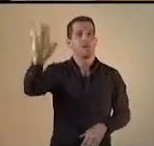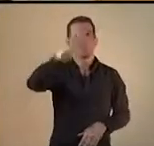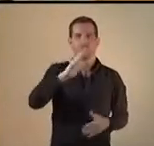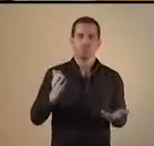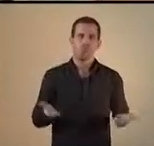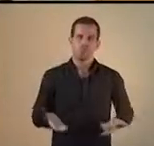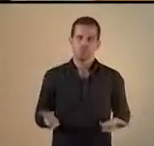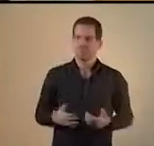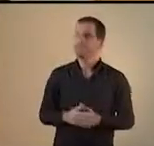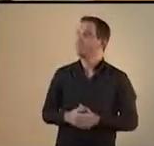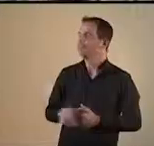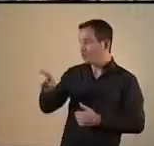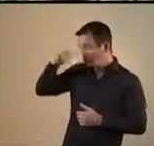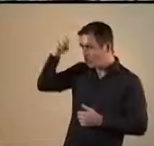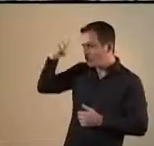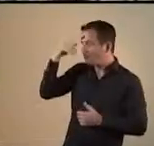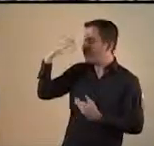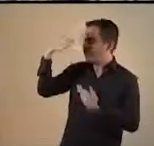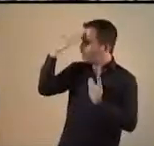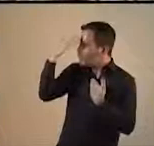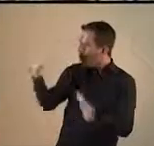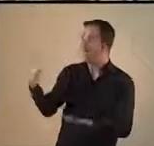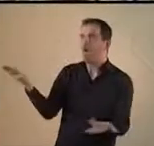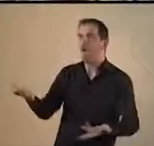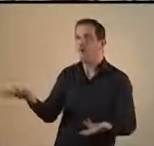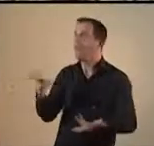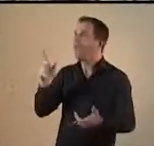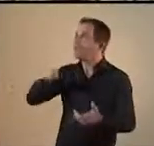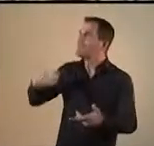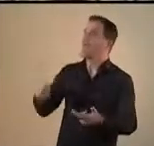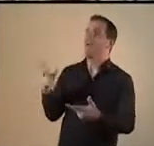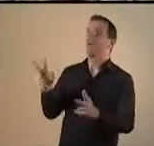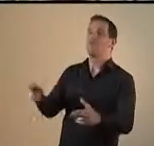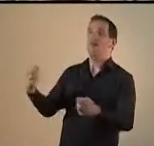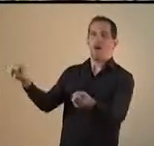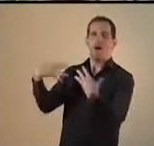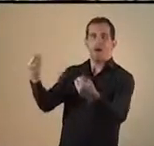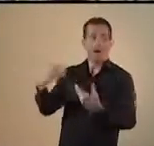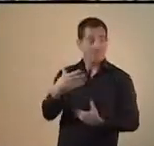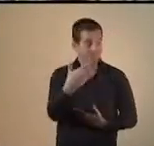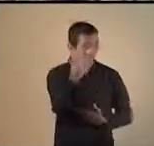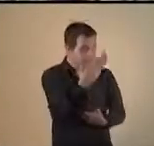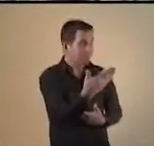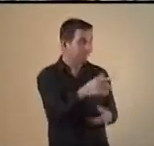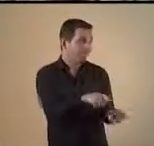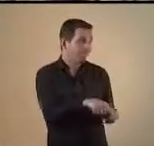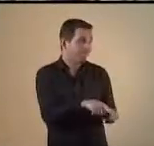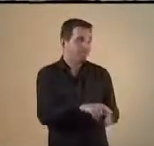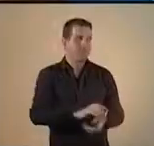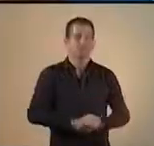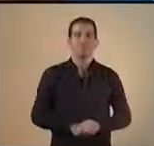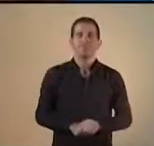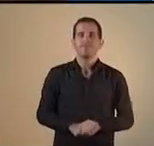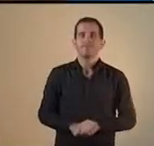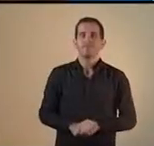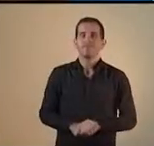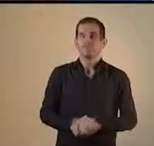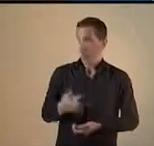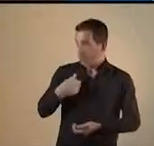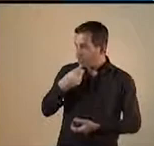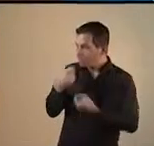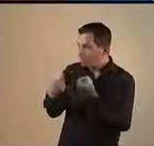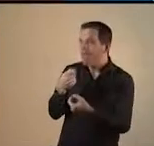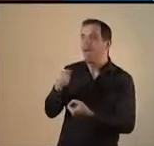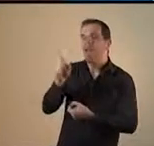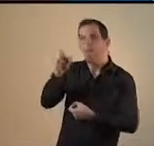nacional hoje. Diego Barbosa, muito obrigado pela aula que você nos deu sobre o tema. Eu que agradeço. Eu entrevistei